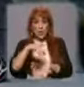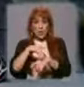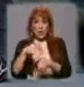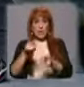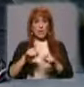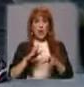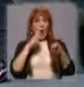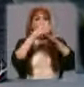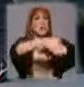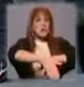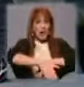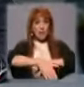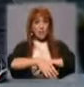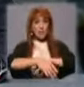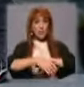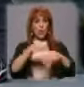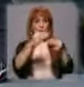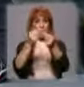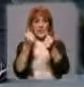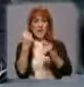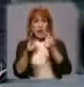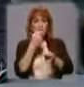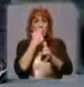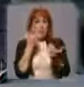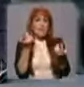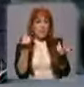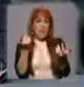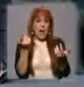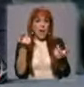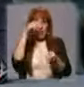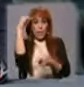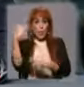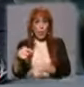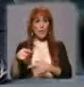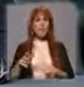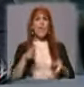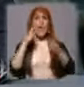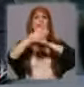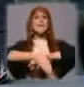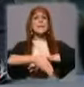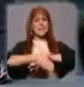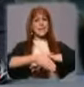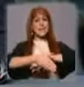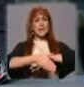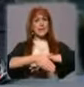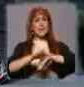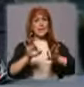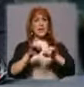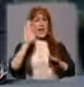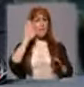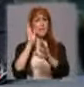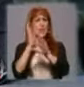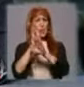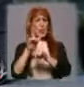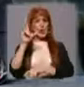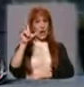inclusivamente o acesso a alguns materiais, a alguns medicamentos e acesso em termos psicológicos.